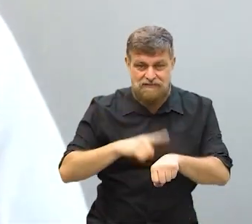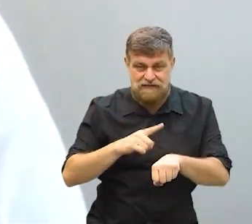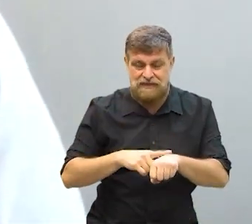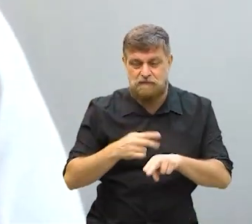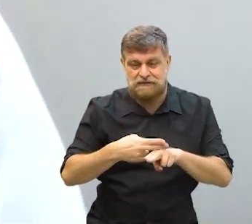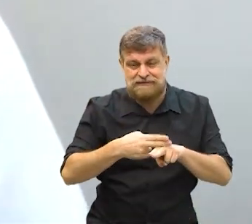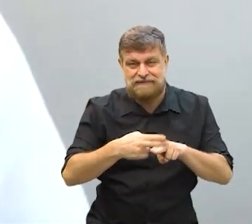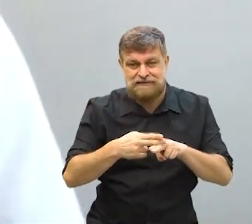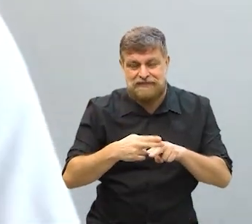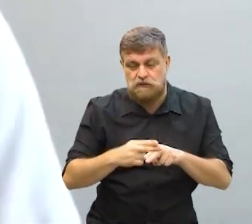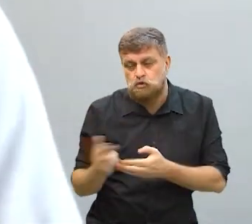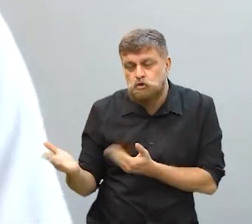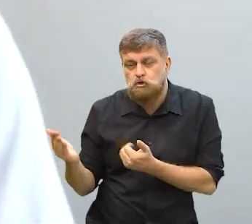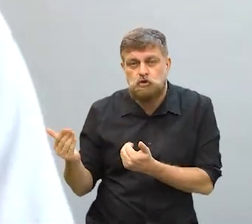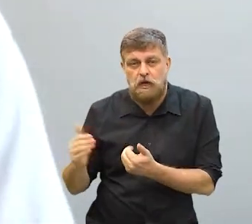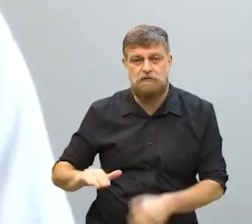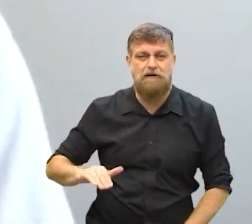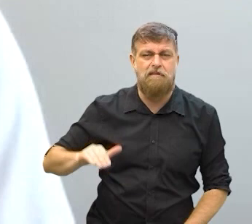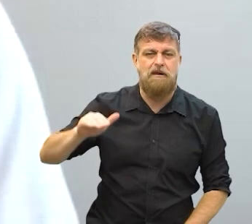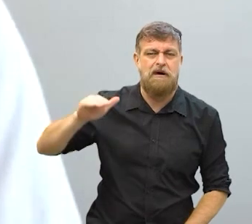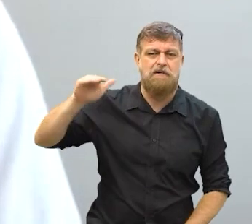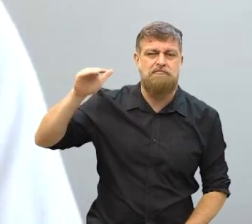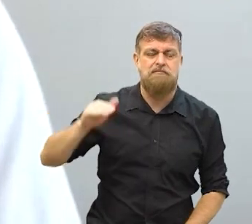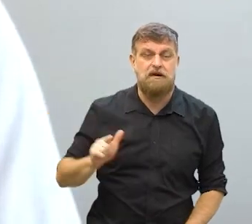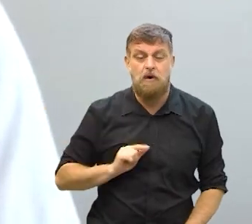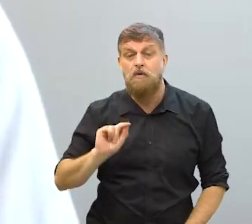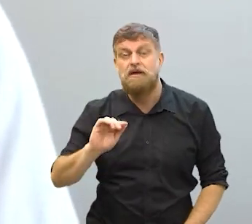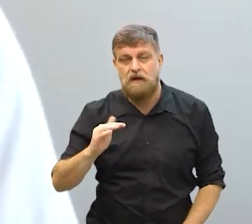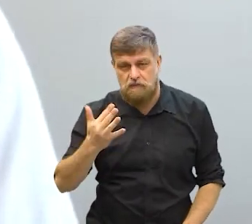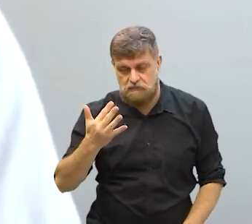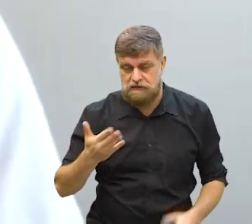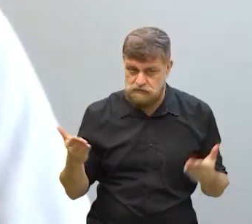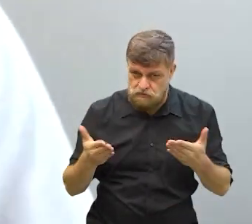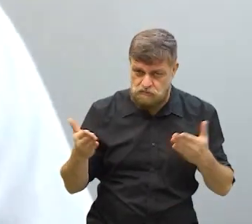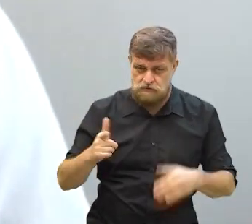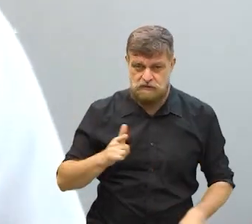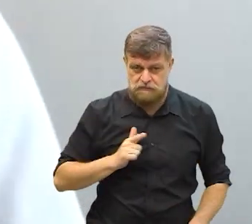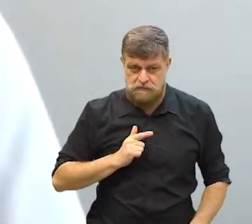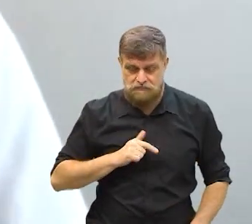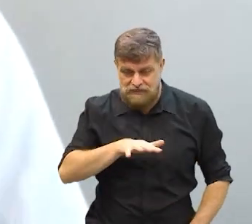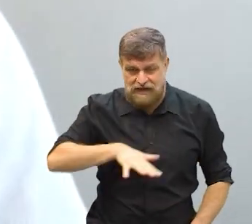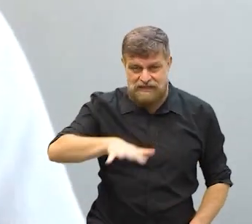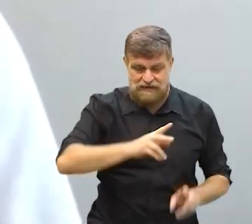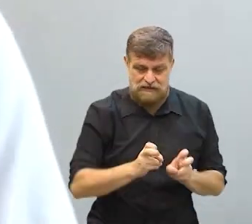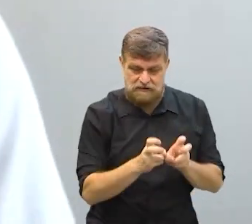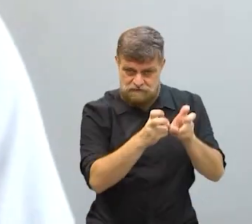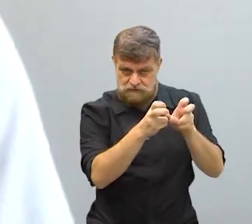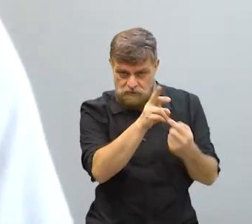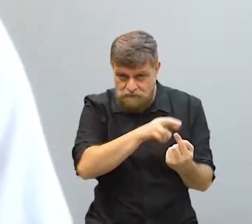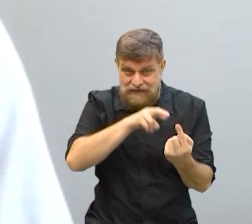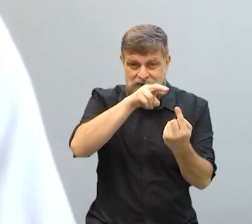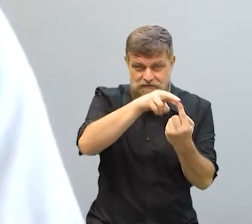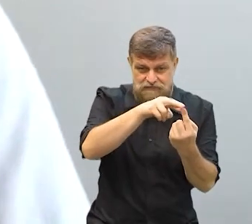de exposição, maior é o risco a essas mulheres. O que acontece hoje é que, de uma forma geral, no serviço de oncologia